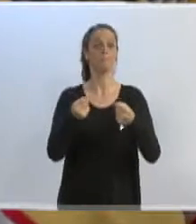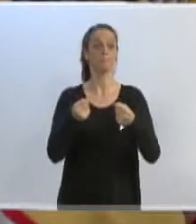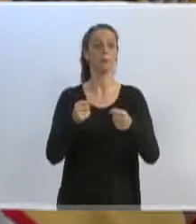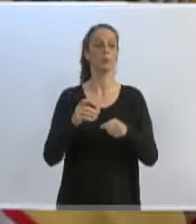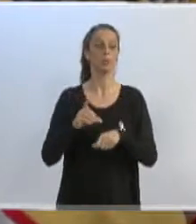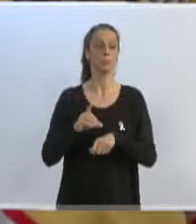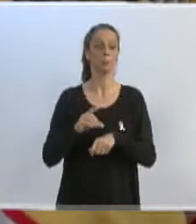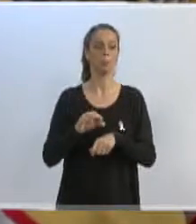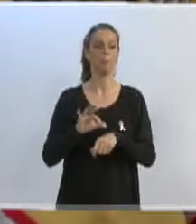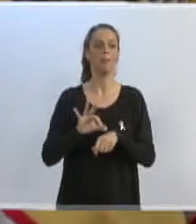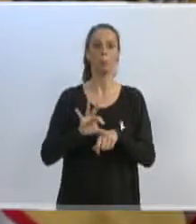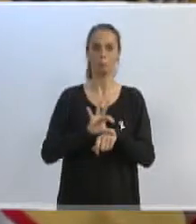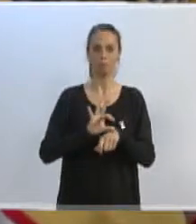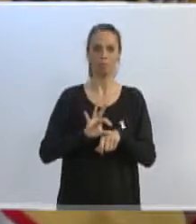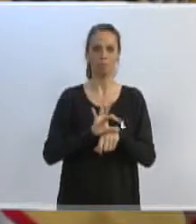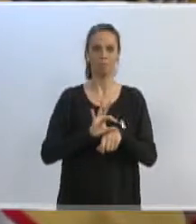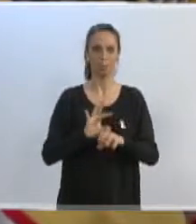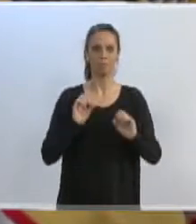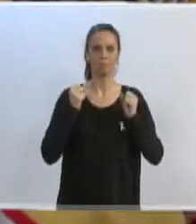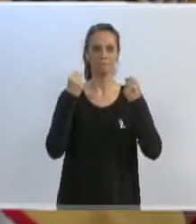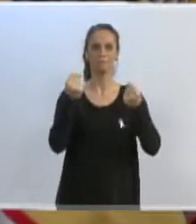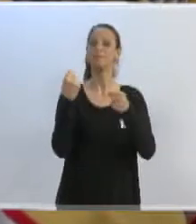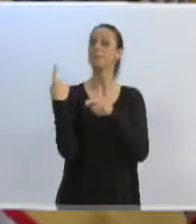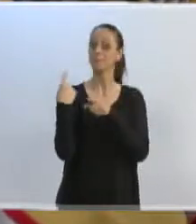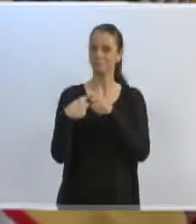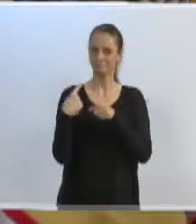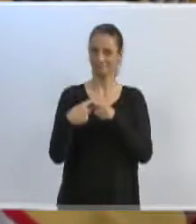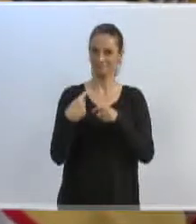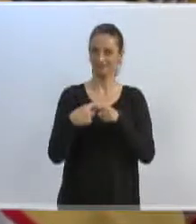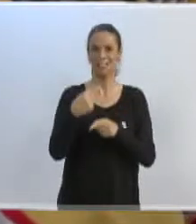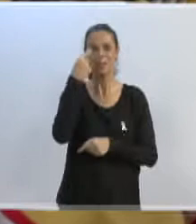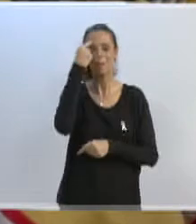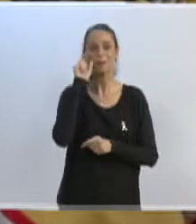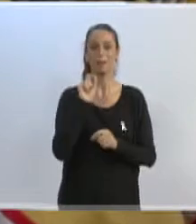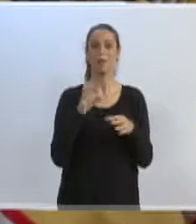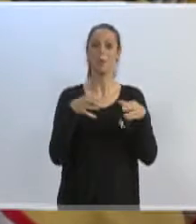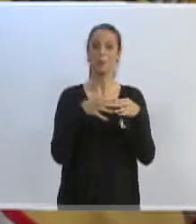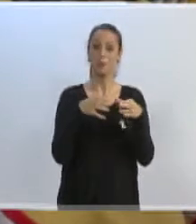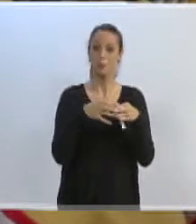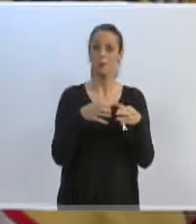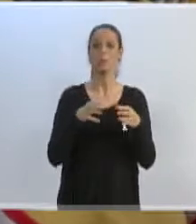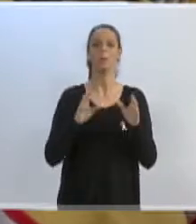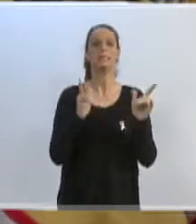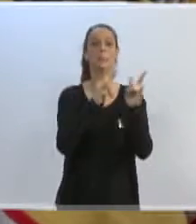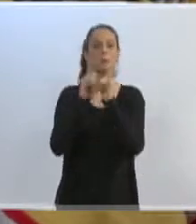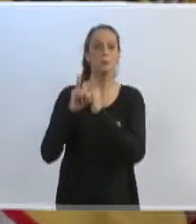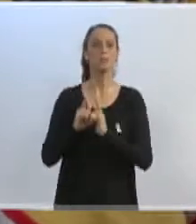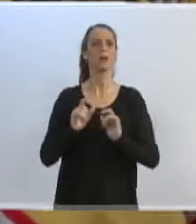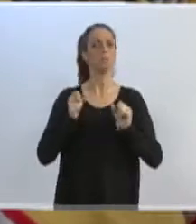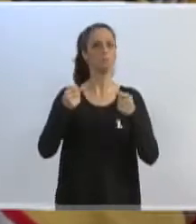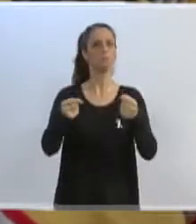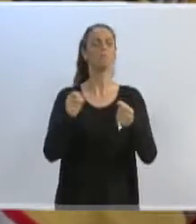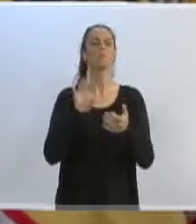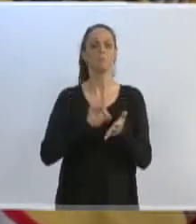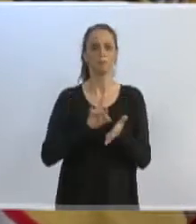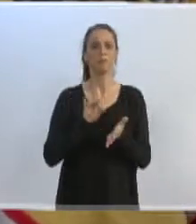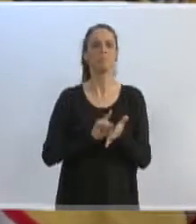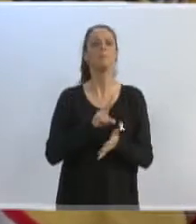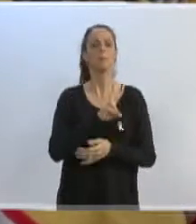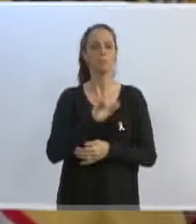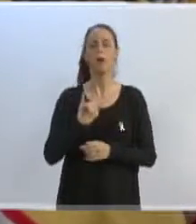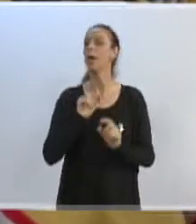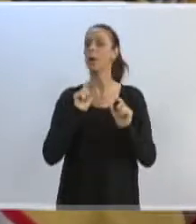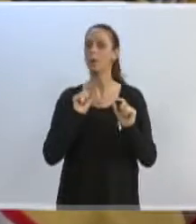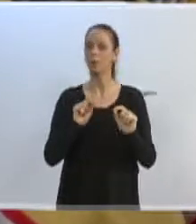Municipal da Pessoa com Deficiência, porque a gente pensa que os conselhos fortalecidos, as instituições fortalecidas, elas também